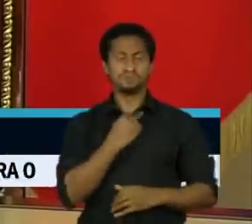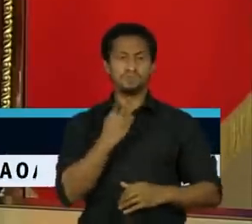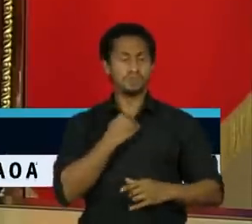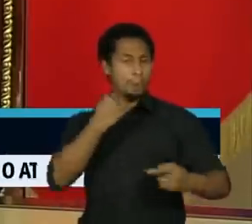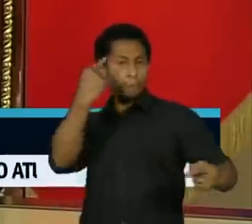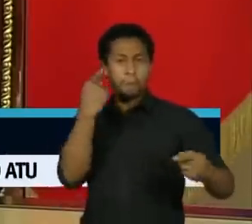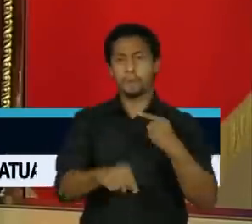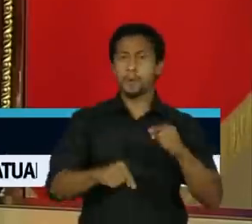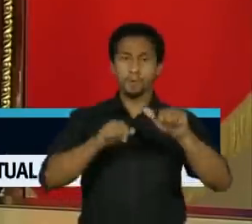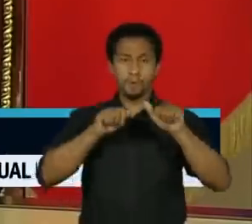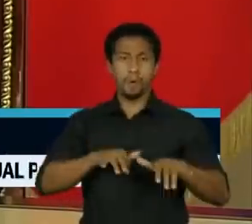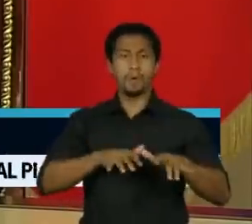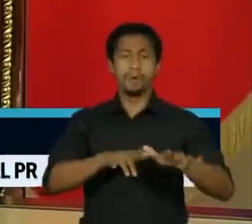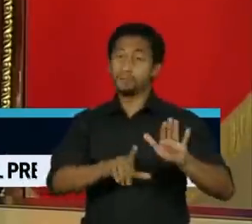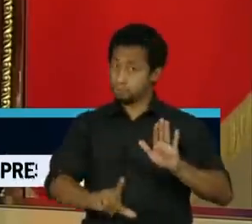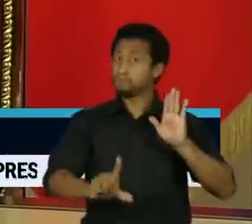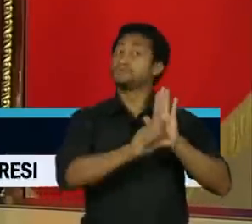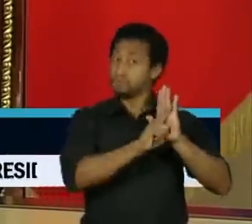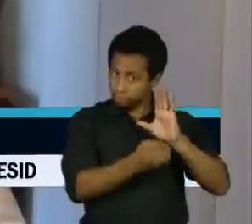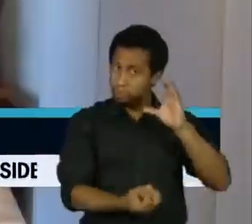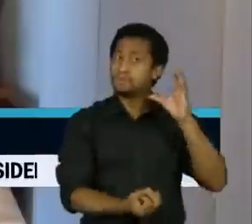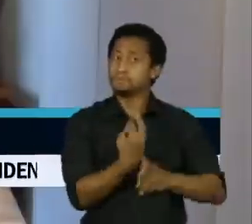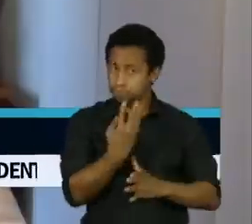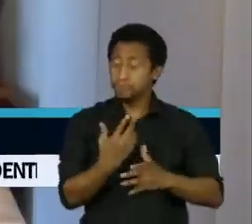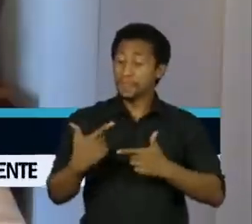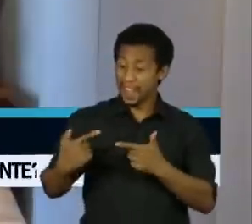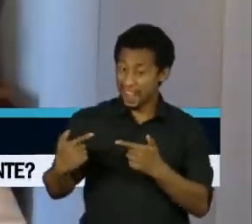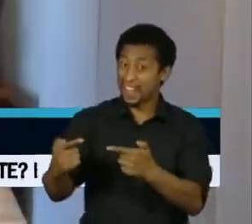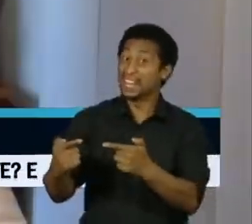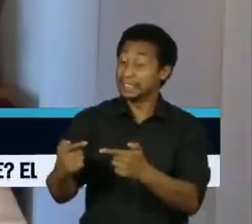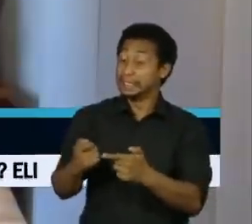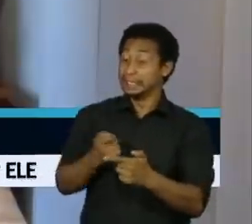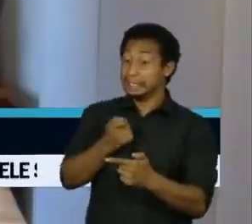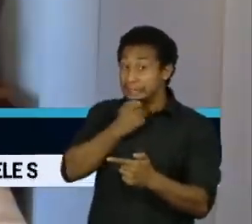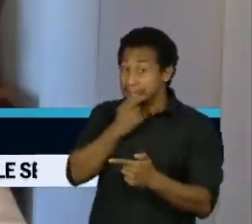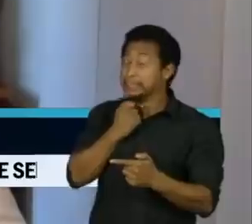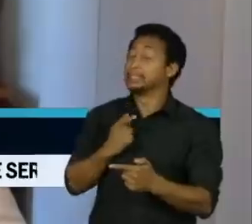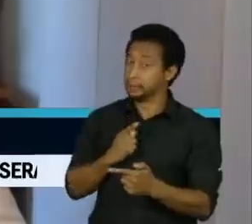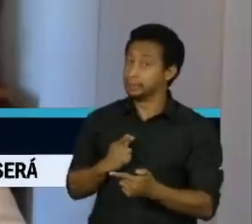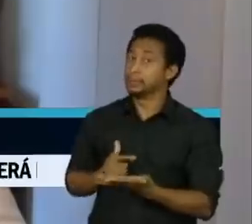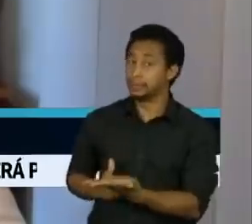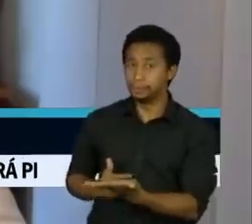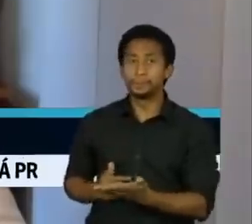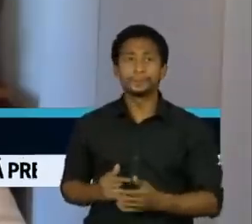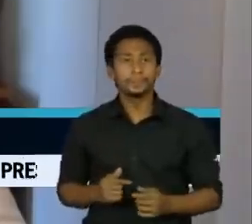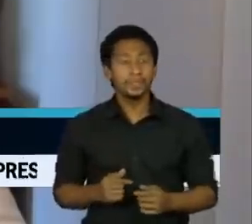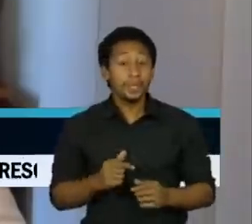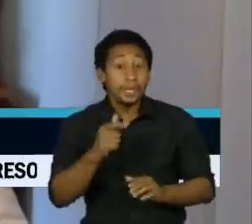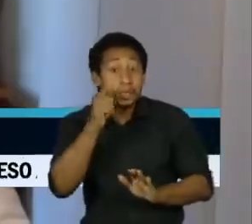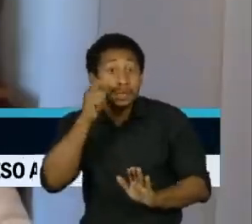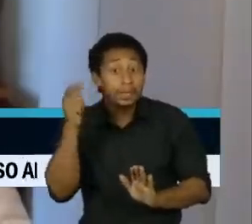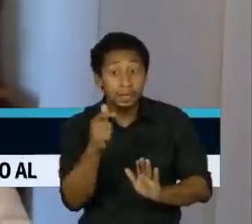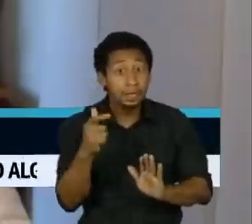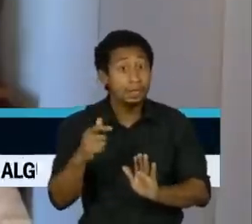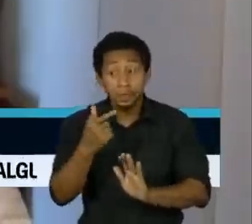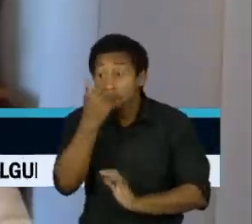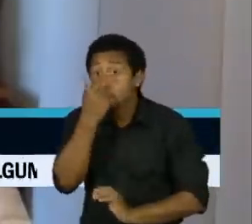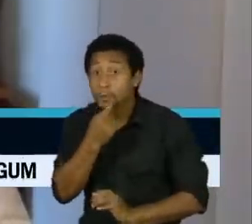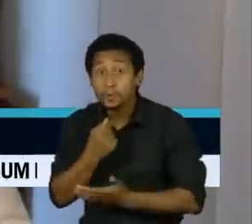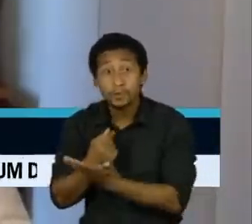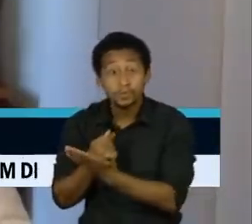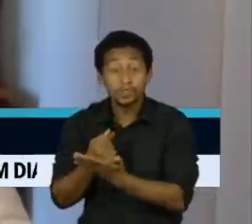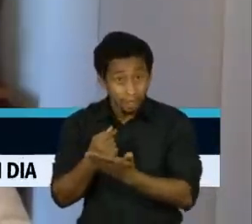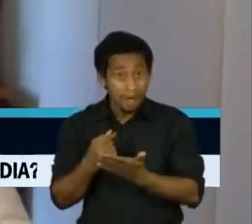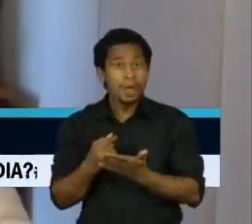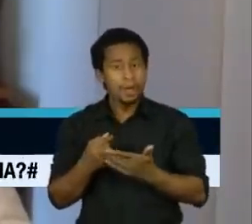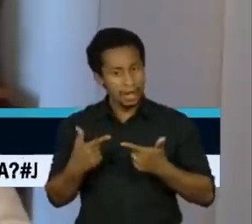marcial. O conflito está longe de acabar. Isso nos sugere, sim, né, que não há uma intenção ou um plano A de